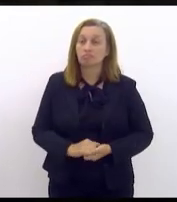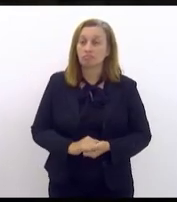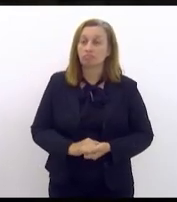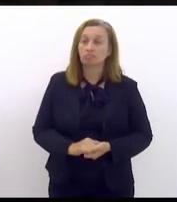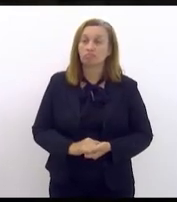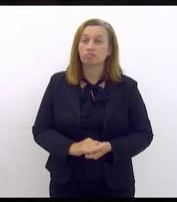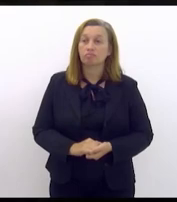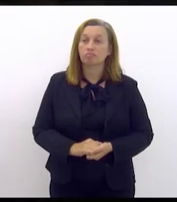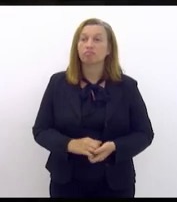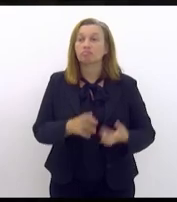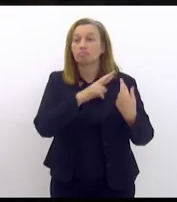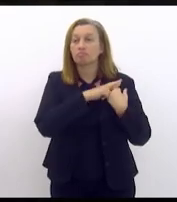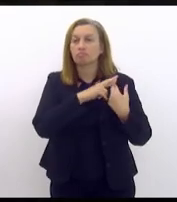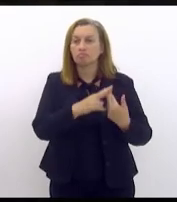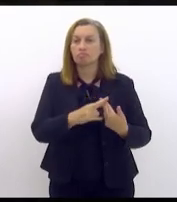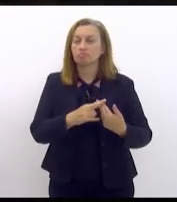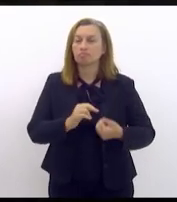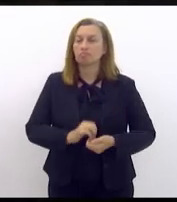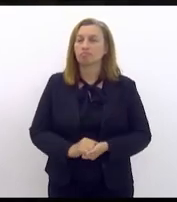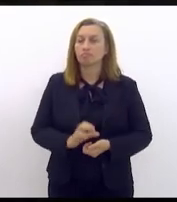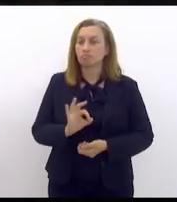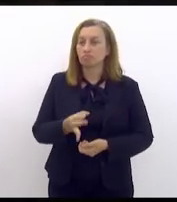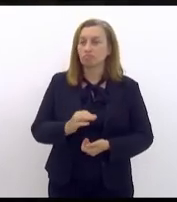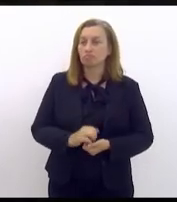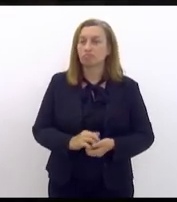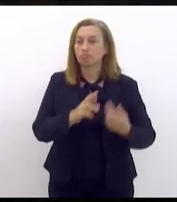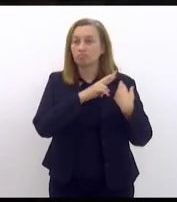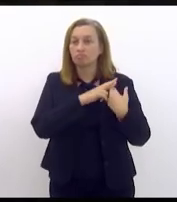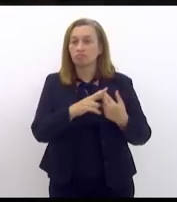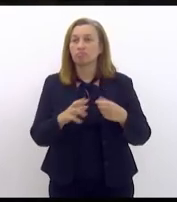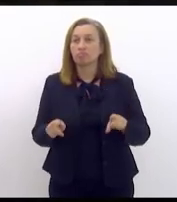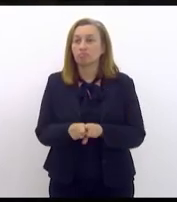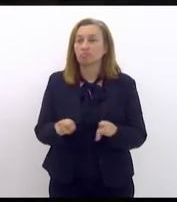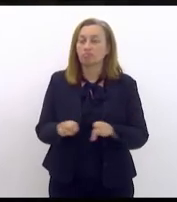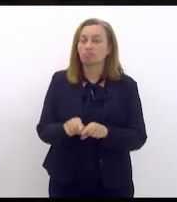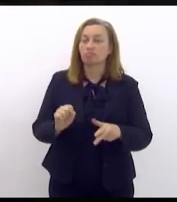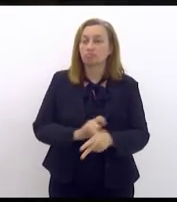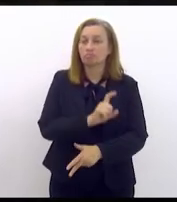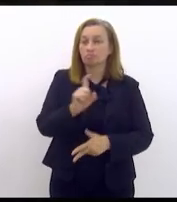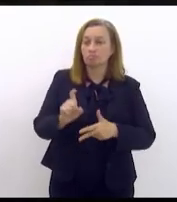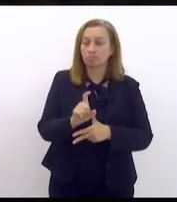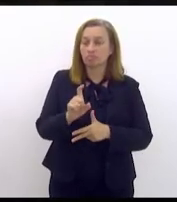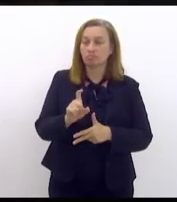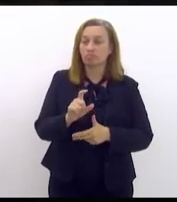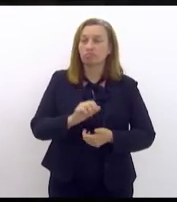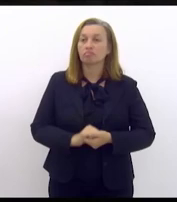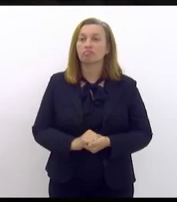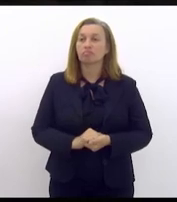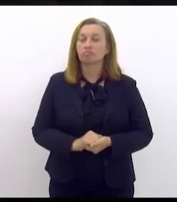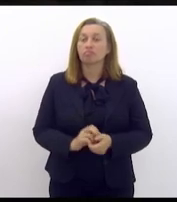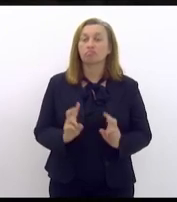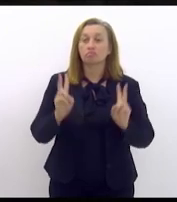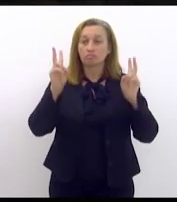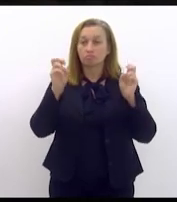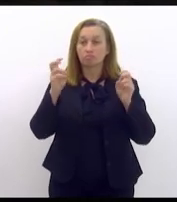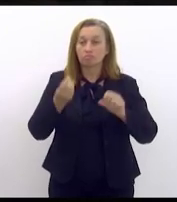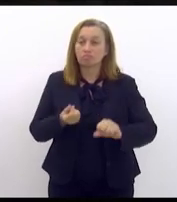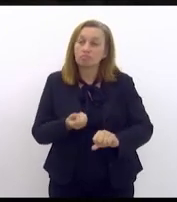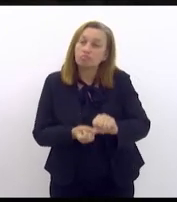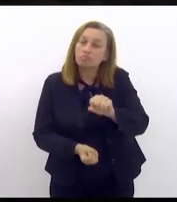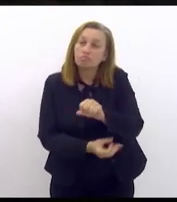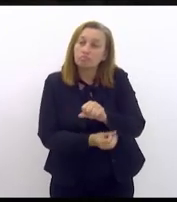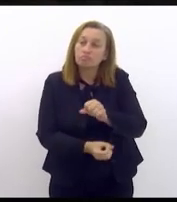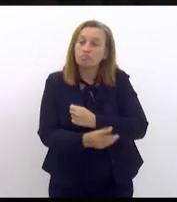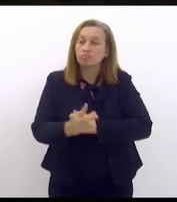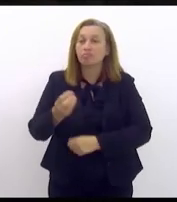a responsabilidade que é devida e a responsabilidade também que o Poder Executivo deve ter de enfrentar questões de fundo e a